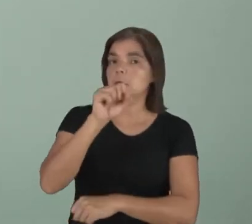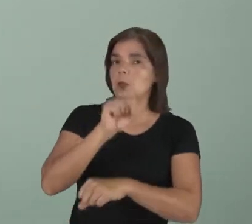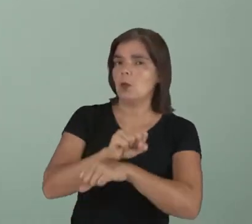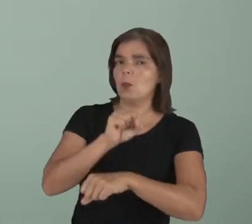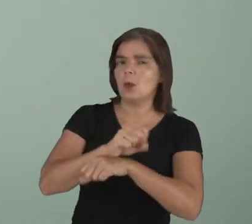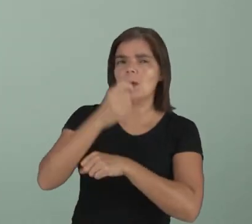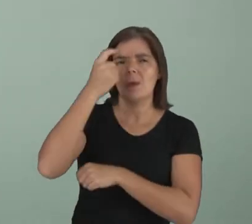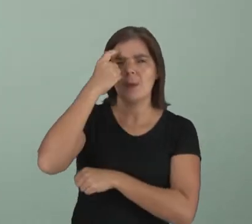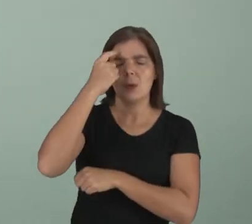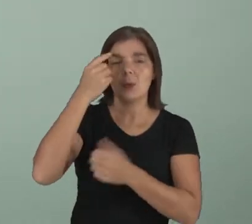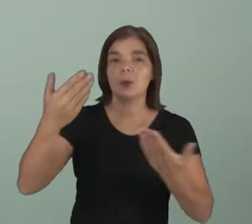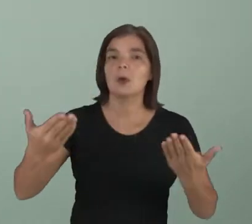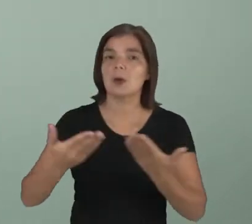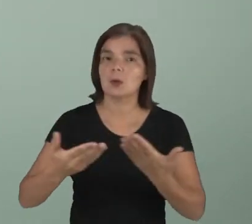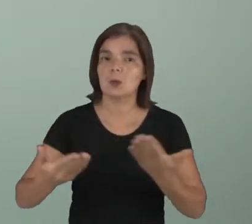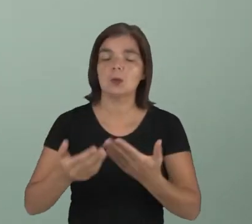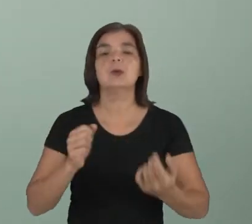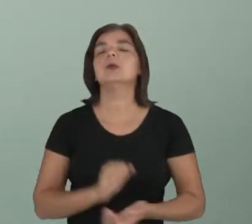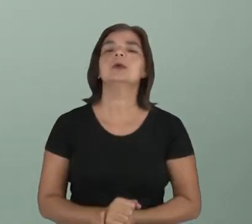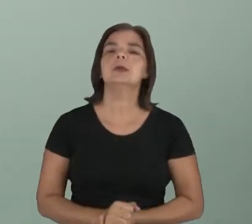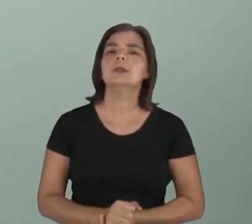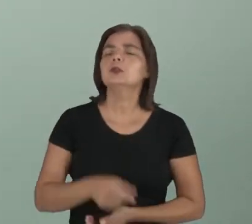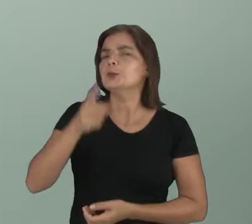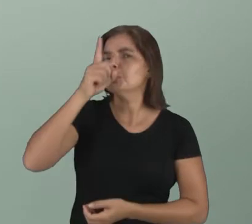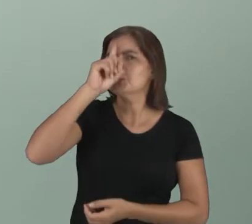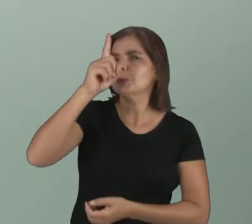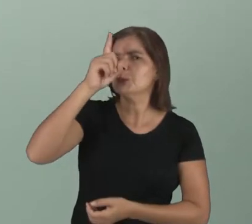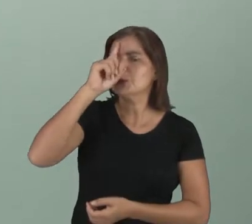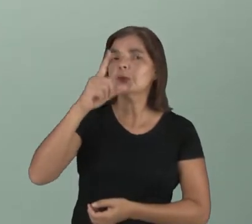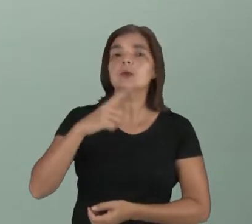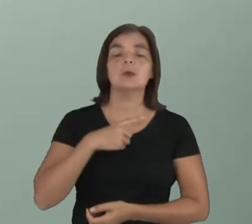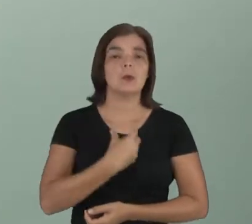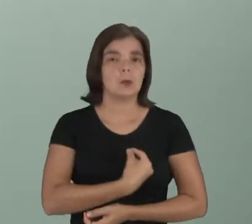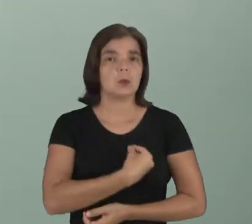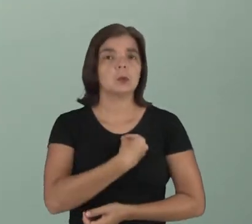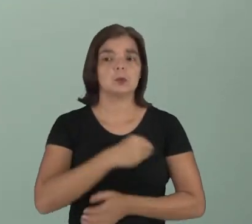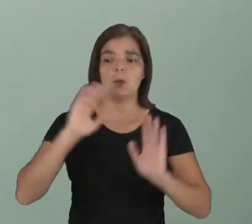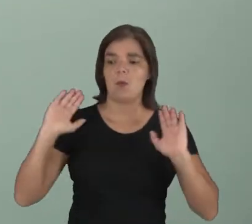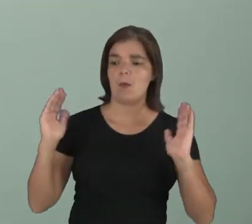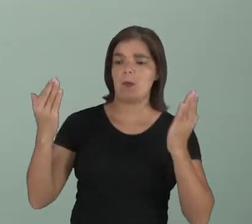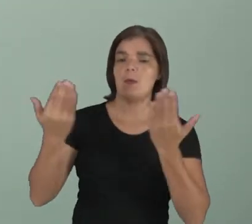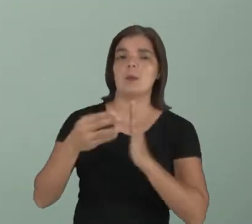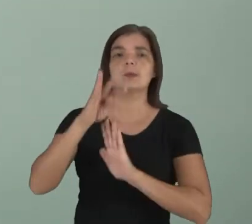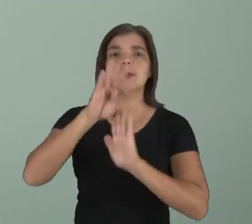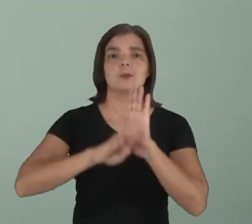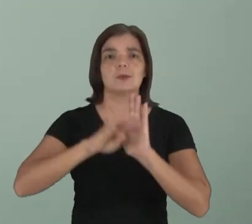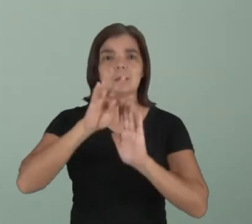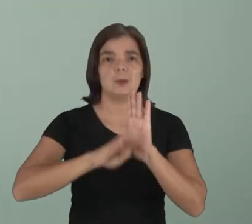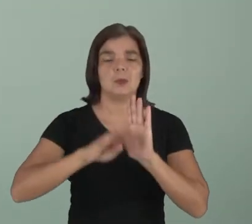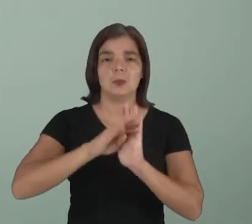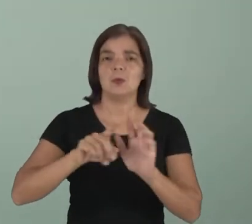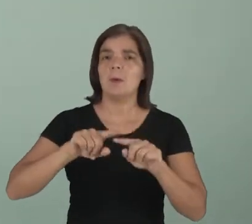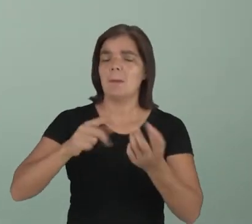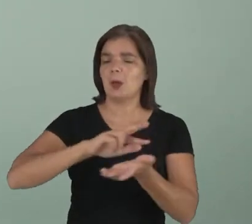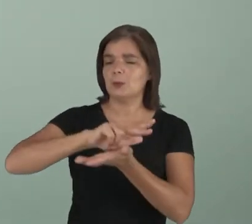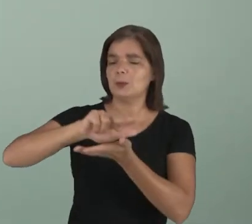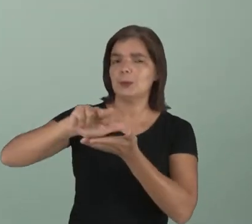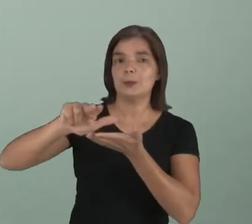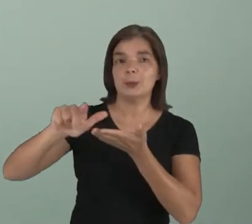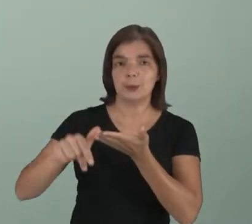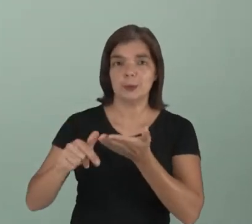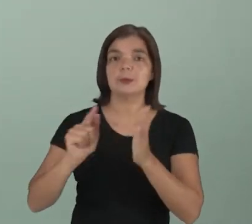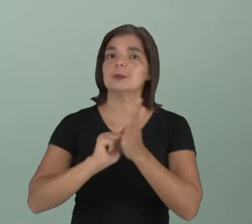para pensar, vamos pensar agora. Diariamente, nós estamos aí rodeados de textos dos mais